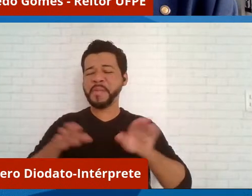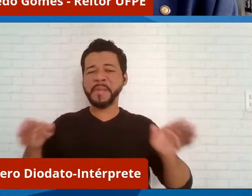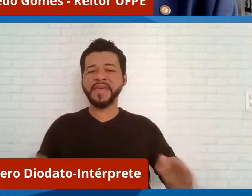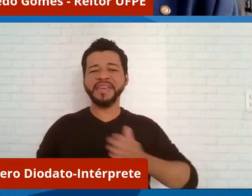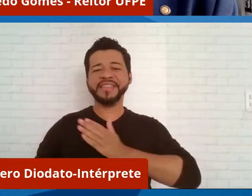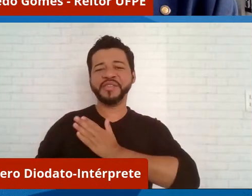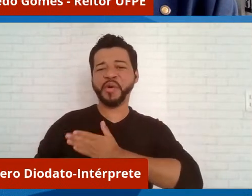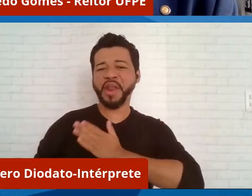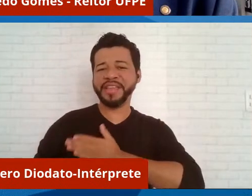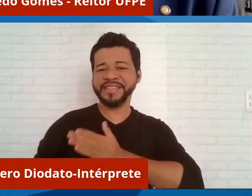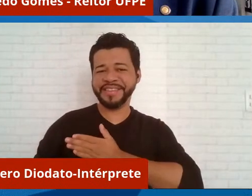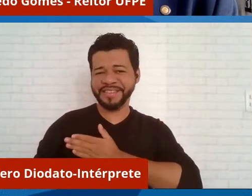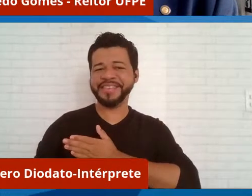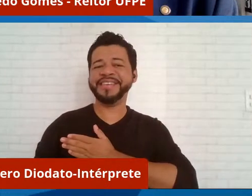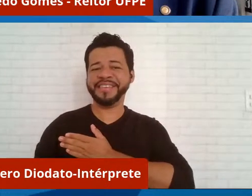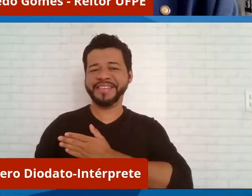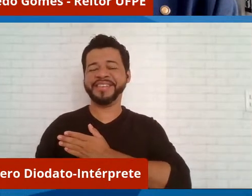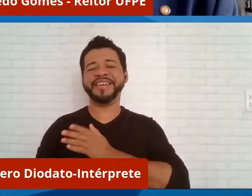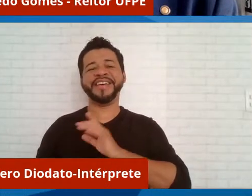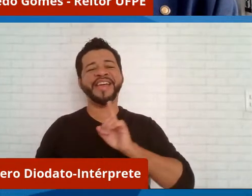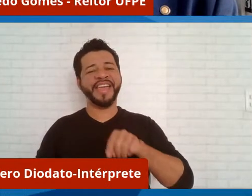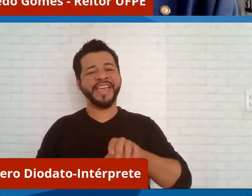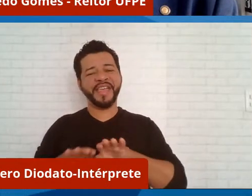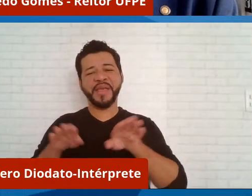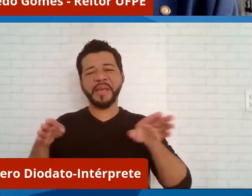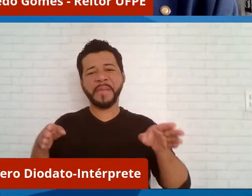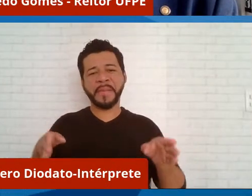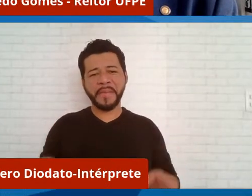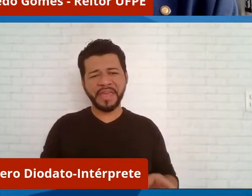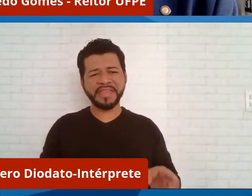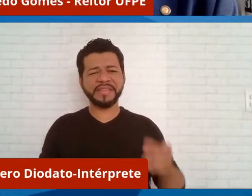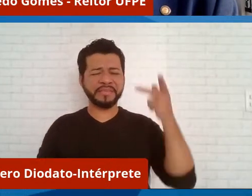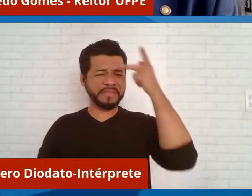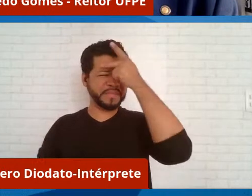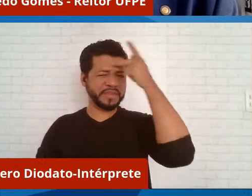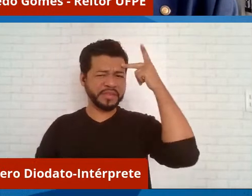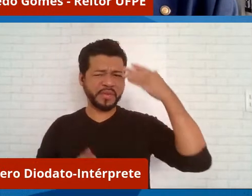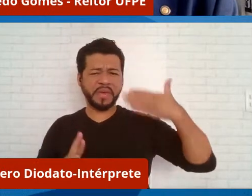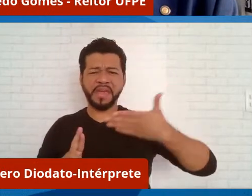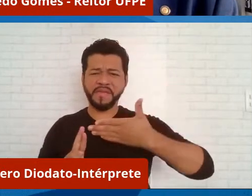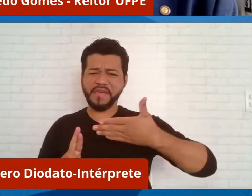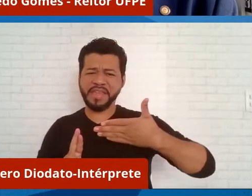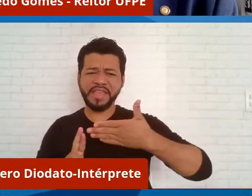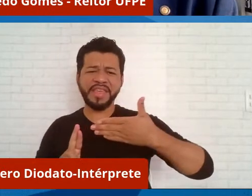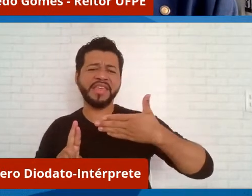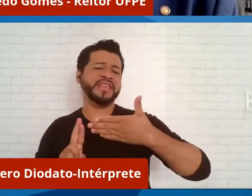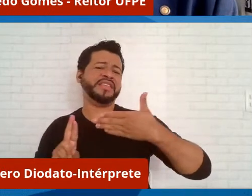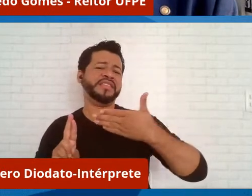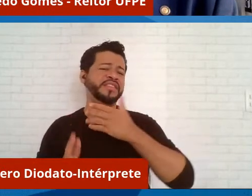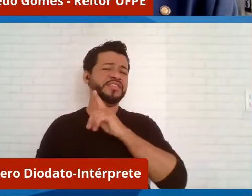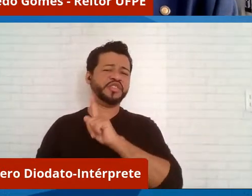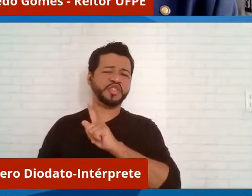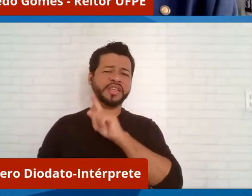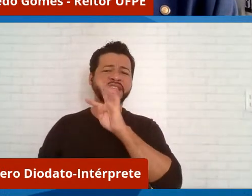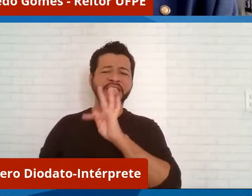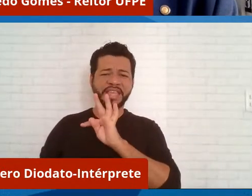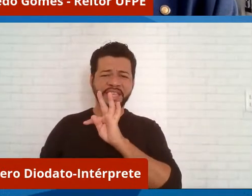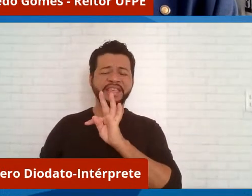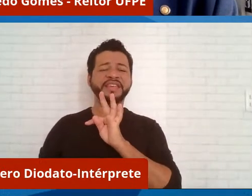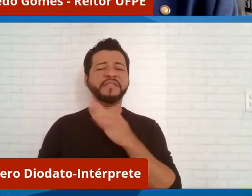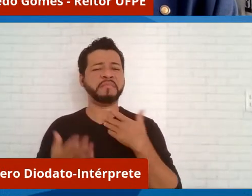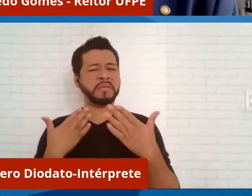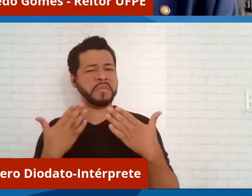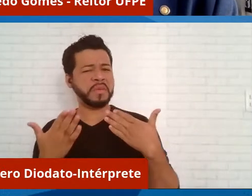por nossos exemplos, as grandes referências desse GT, que vão conversar com a